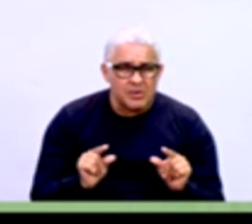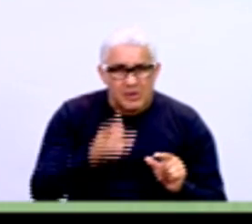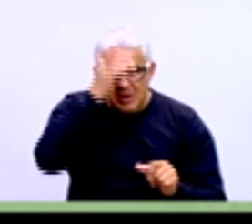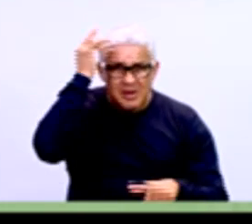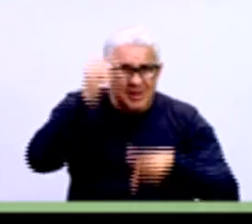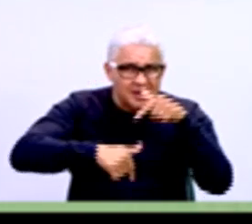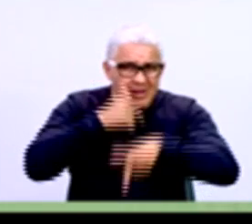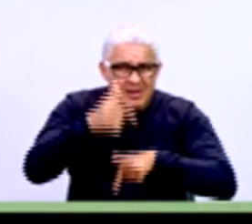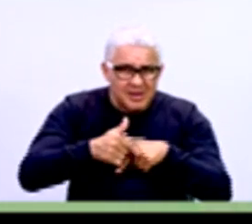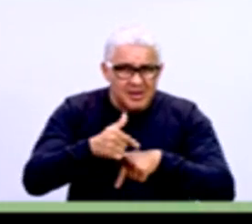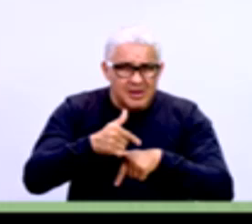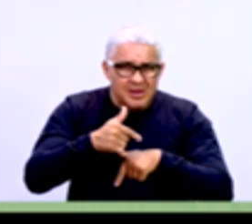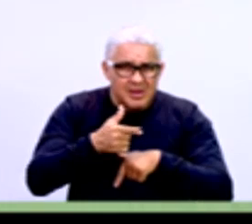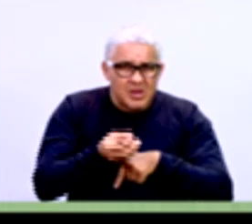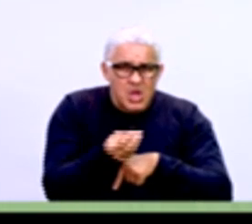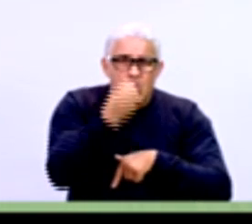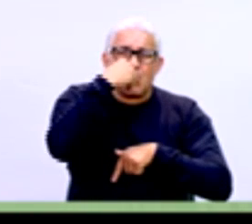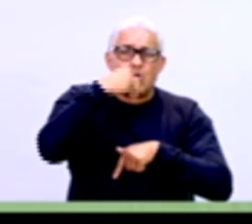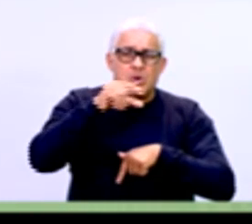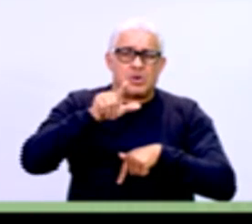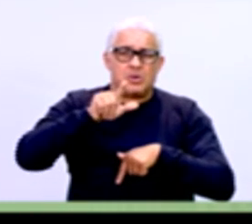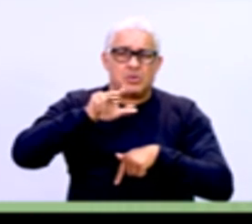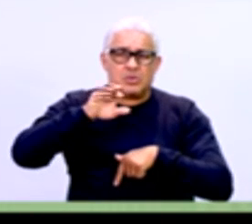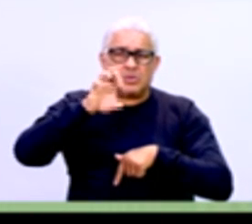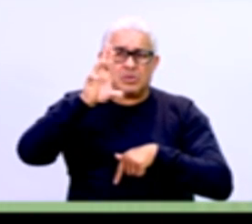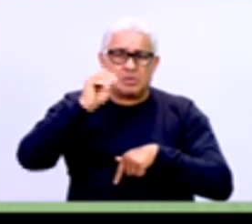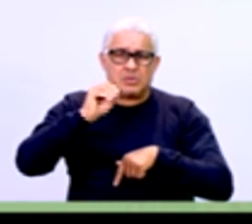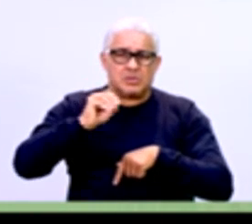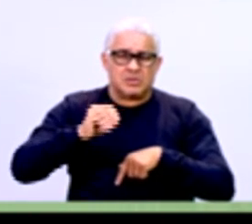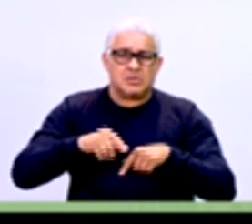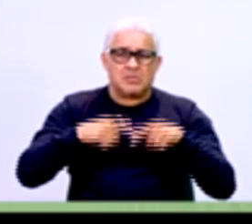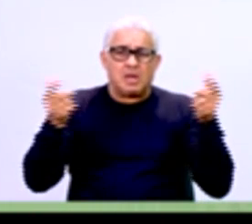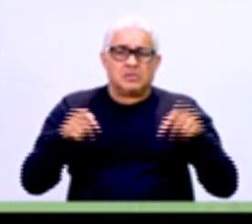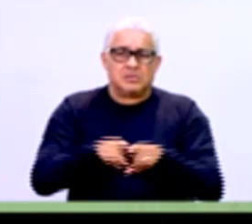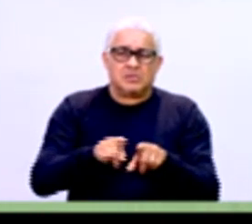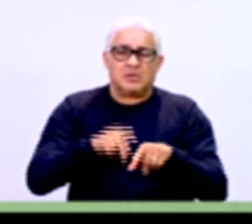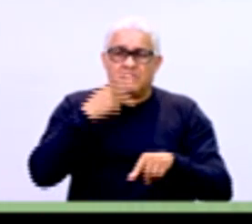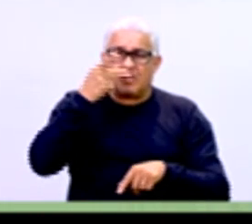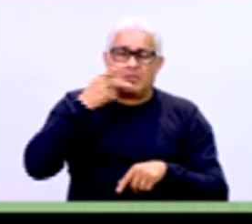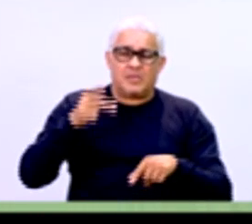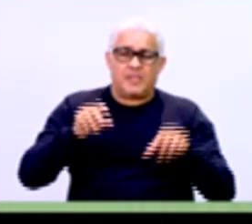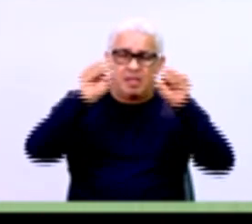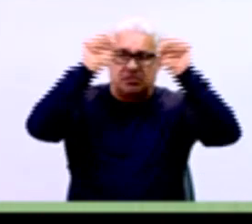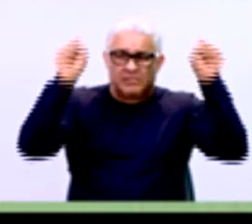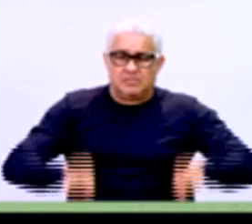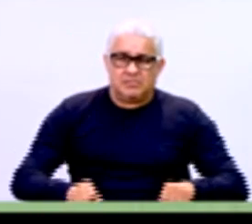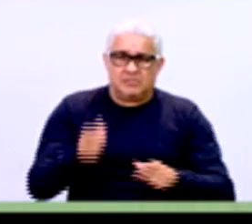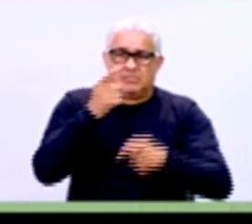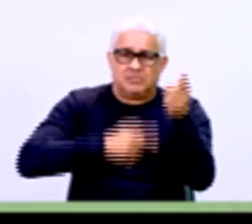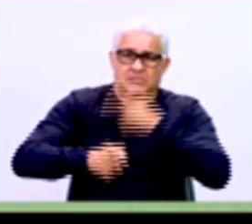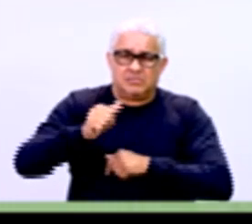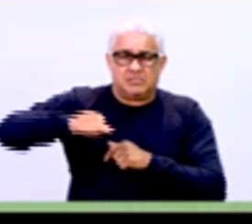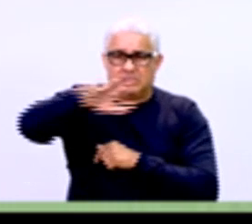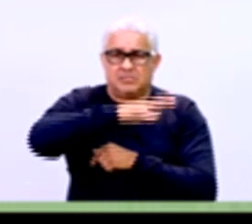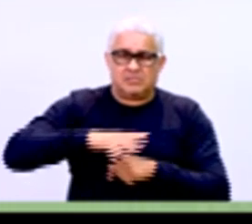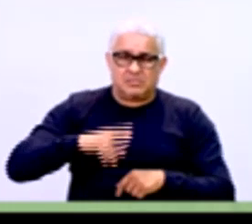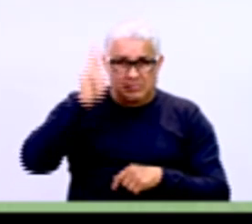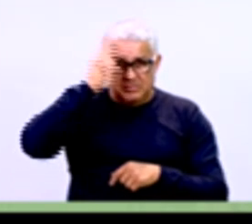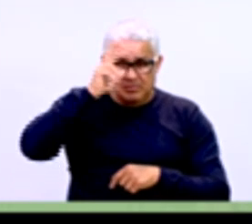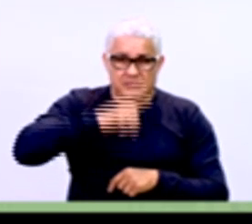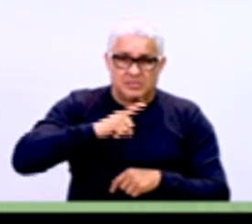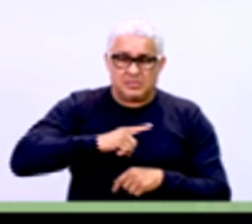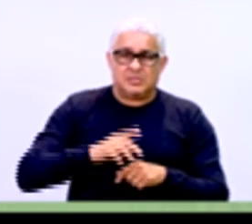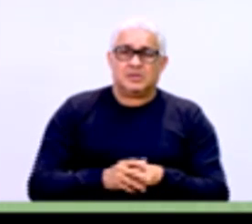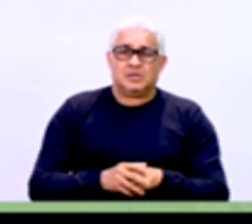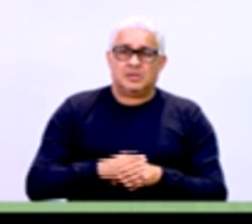vai aumentar o lucro dessa forma? Quando nós falamos em sistema de gestão ambiental, lembra que a gente falou ali das dimensões e que existe uma dimensão que